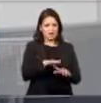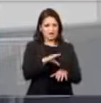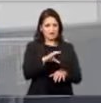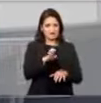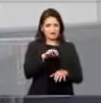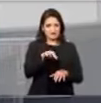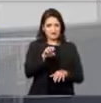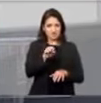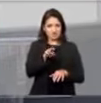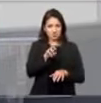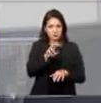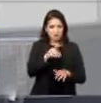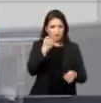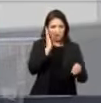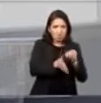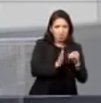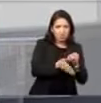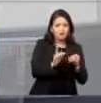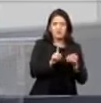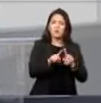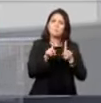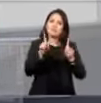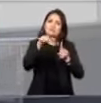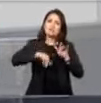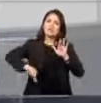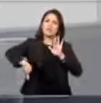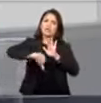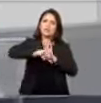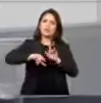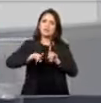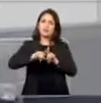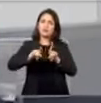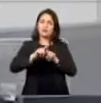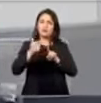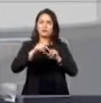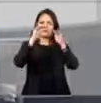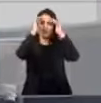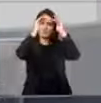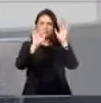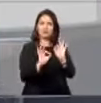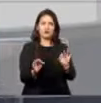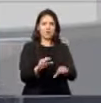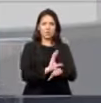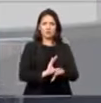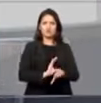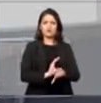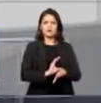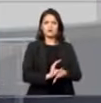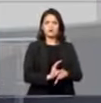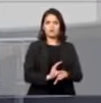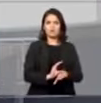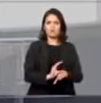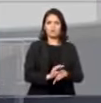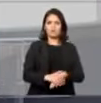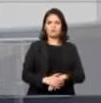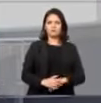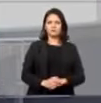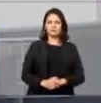ato criminoso de desrespeito à Constituição de 1988.